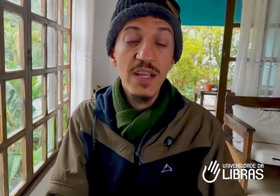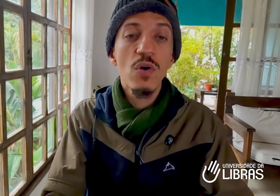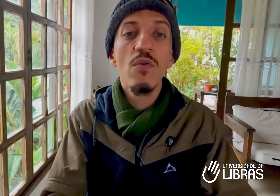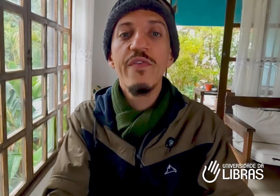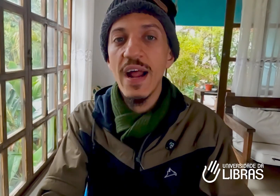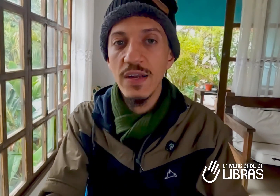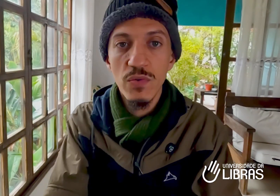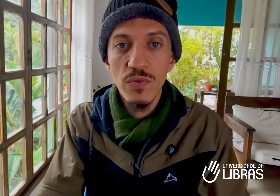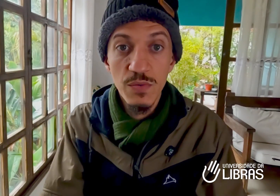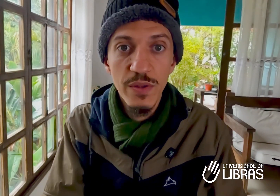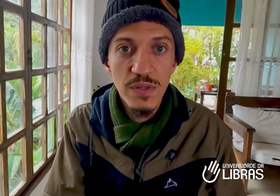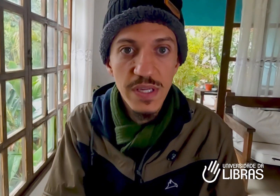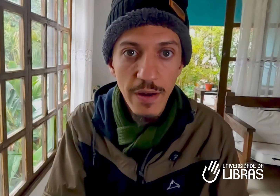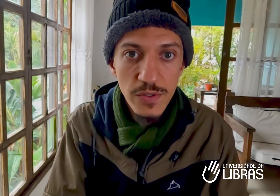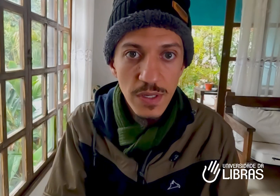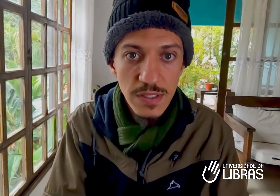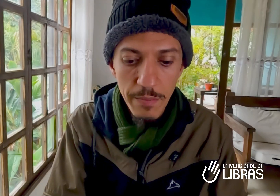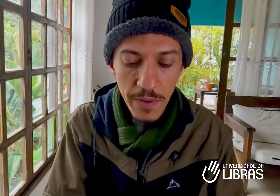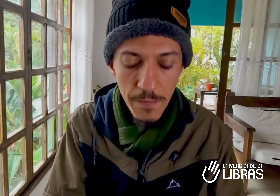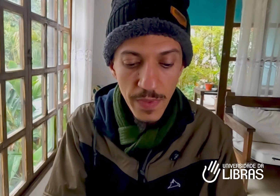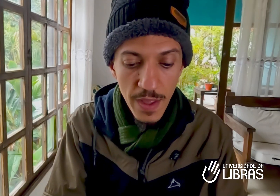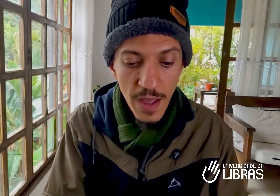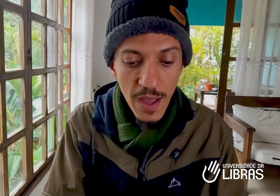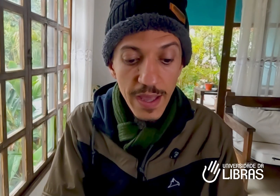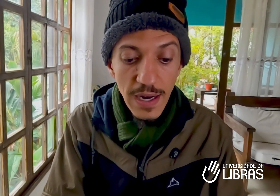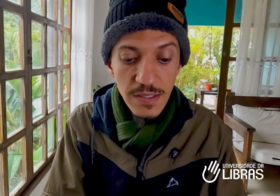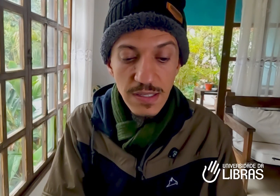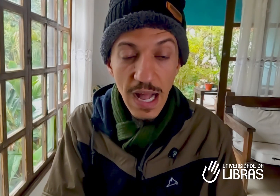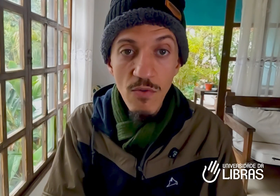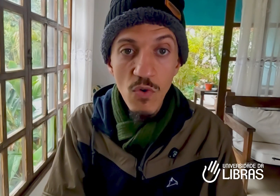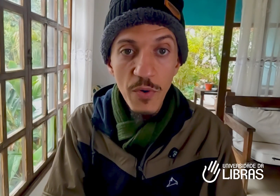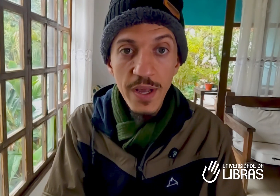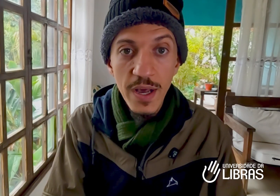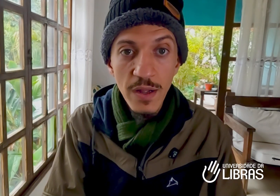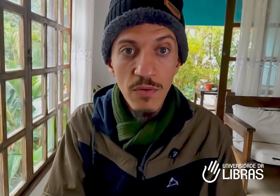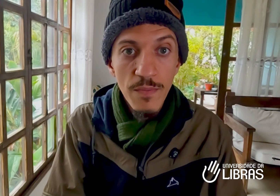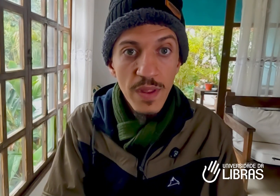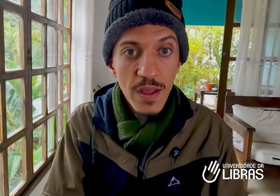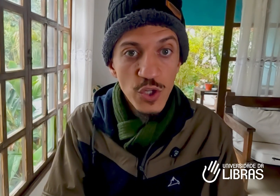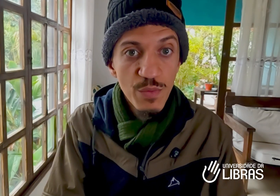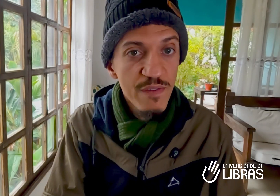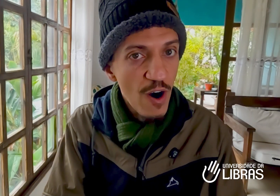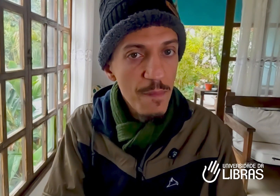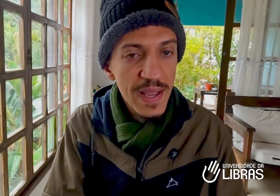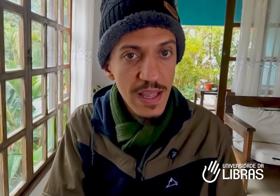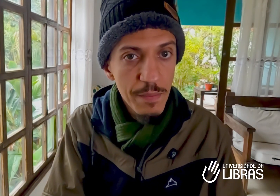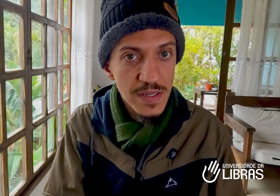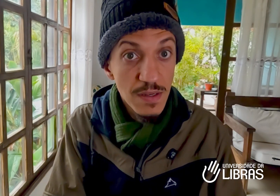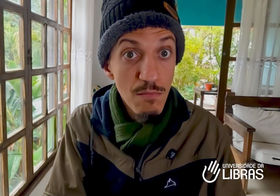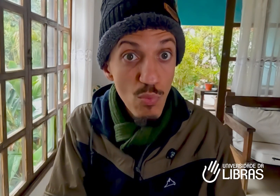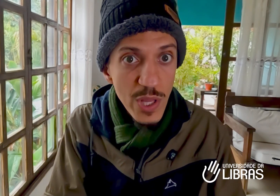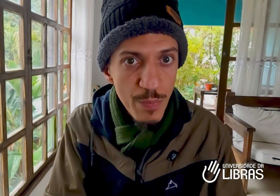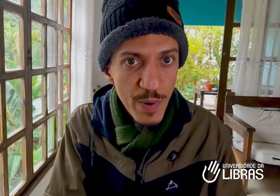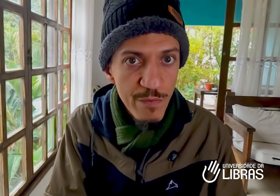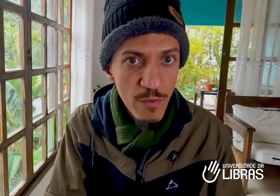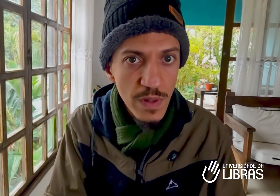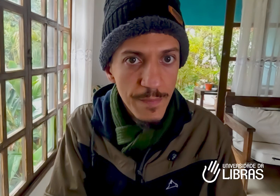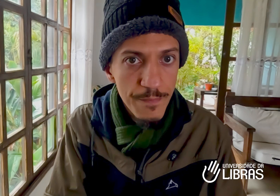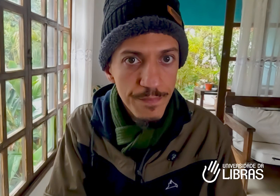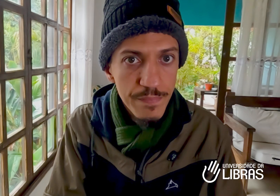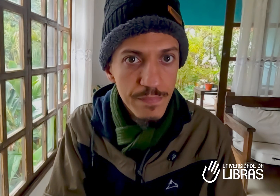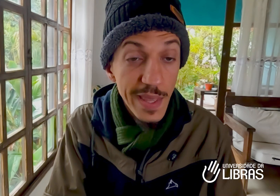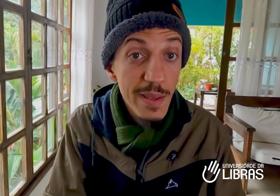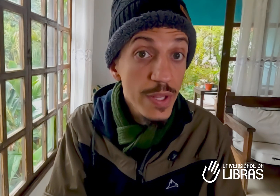poder resolver assuntos muito sérios, sabe? E eles estavam comunicando de uma forma em Libras muito